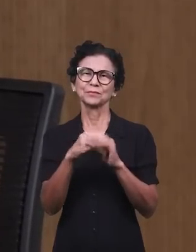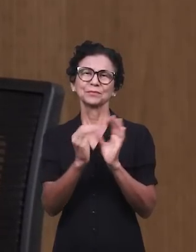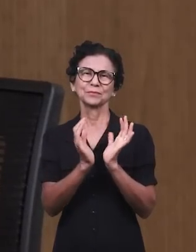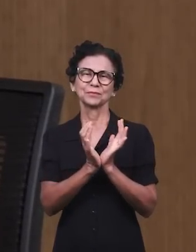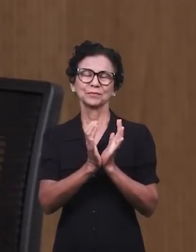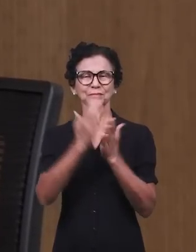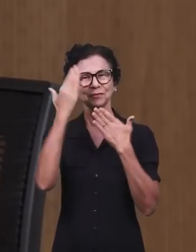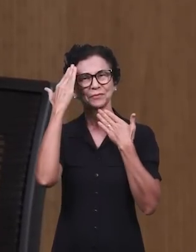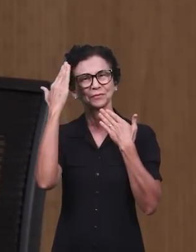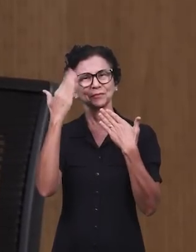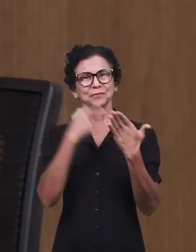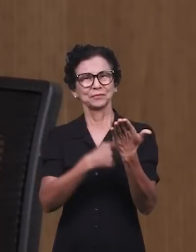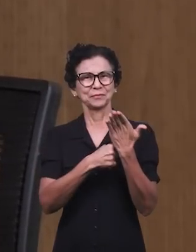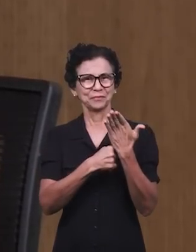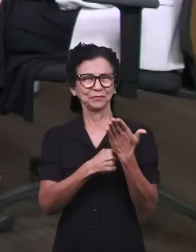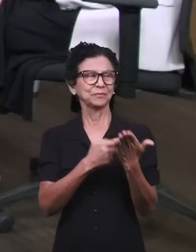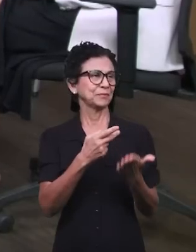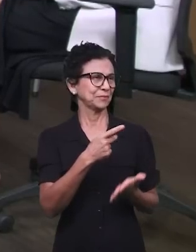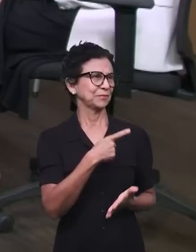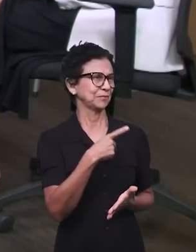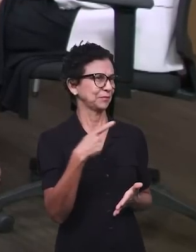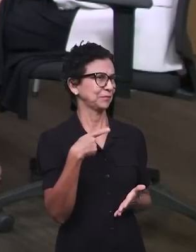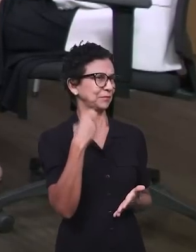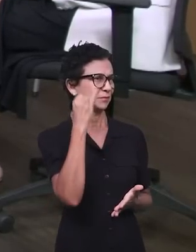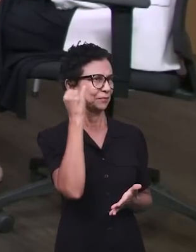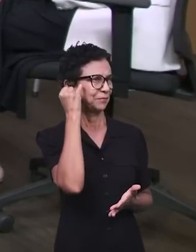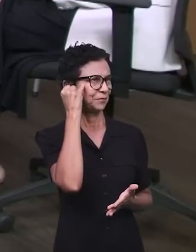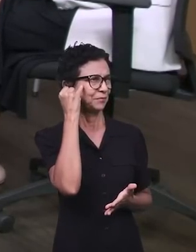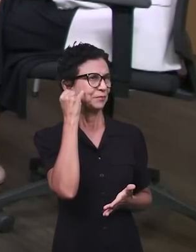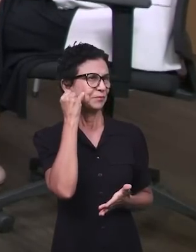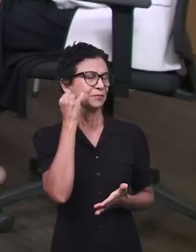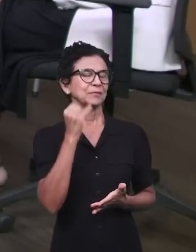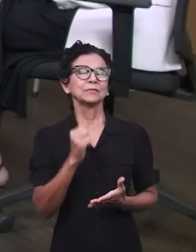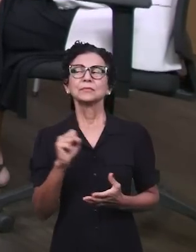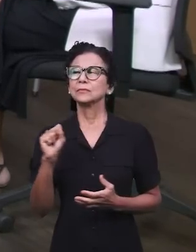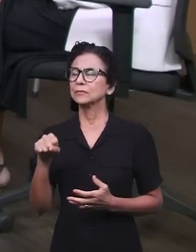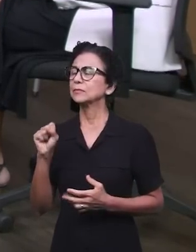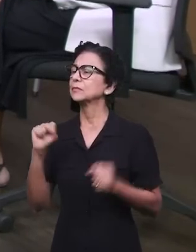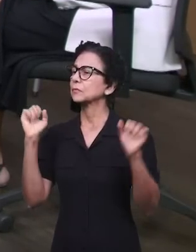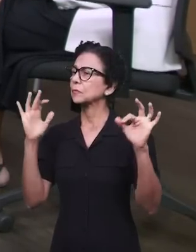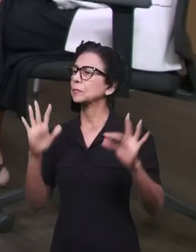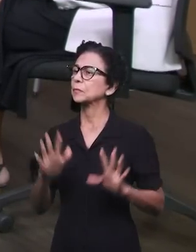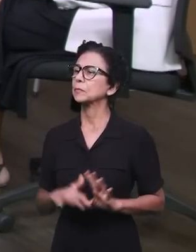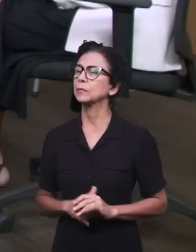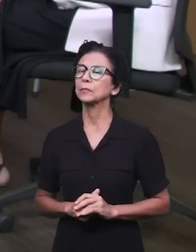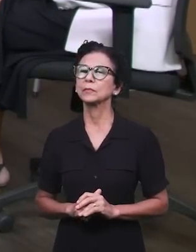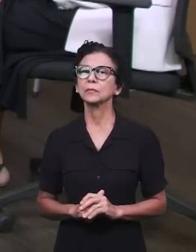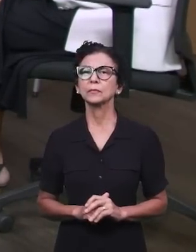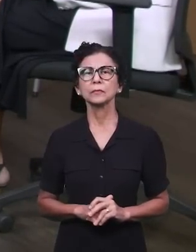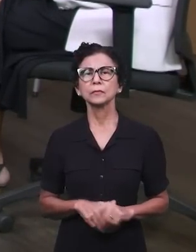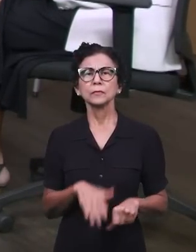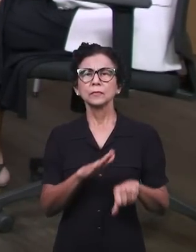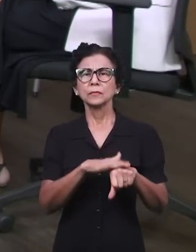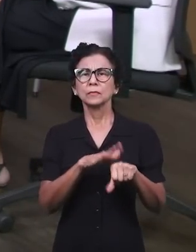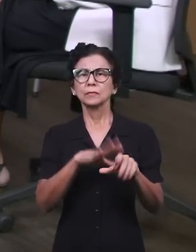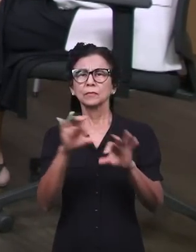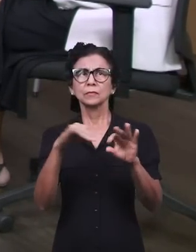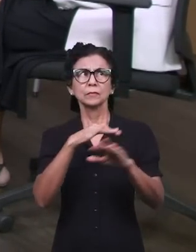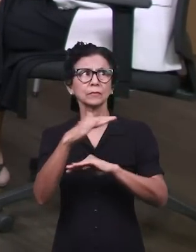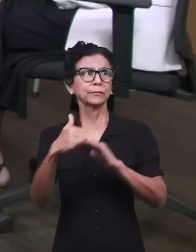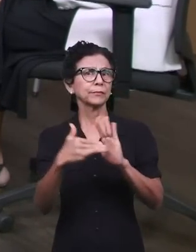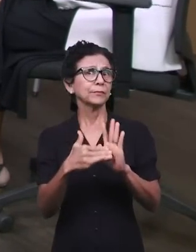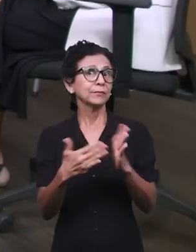essa grande ajuda, né, pastor Josias? É isso mesmo, é uma bênção grande e a gente sempre diz, né, um programa de jovem, feito por jovem para